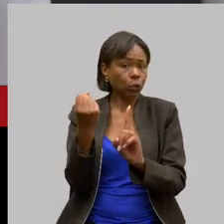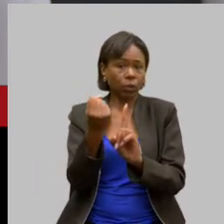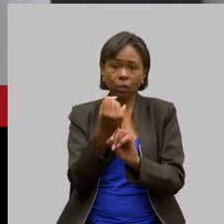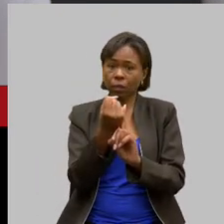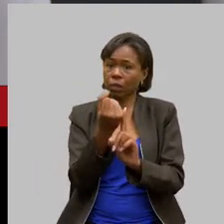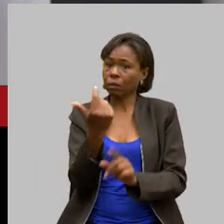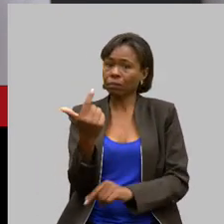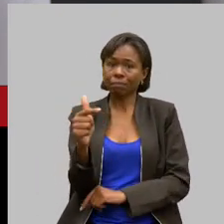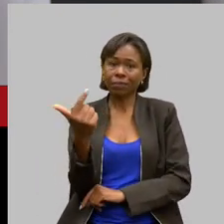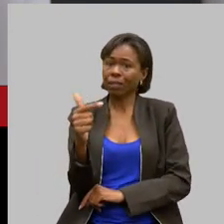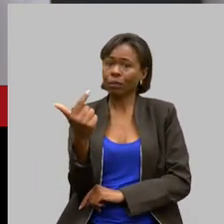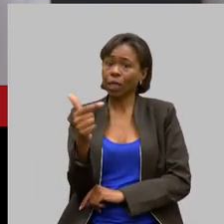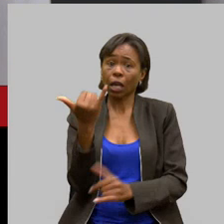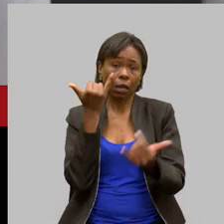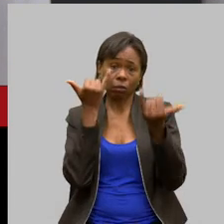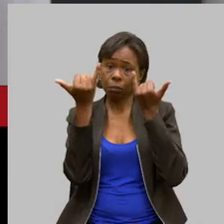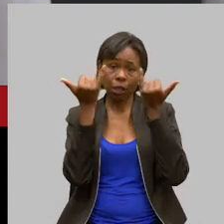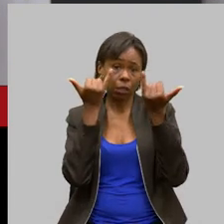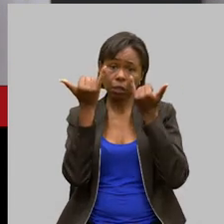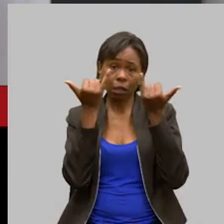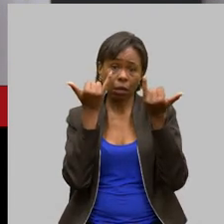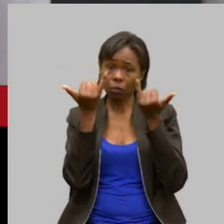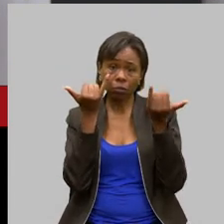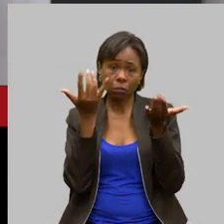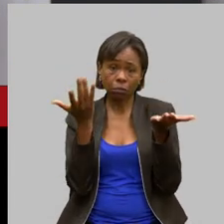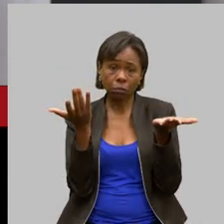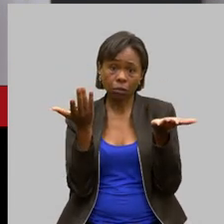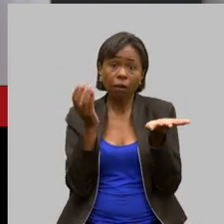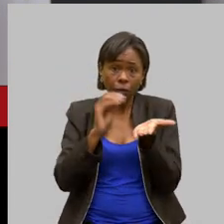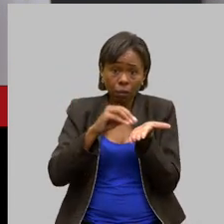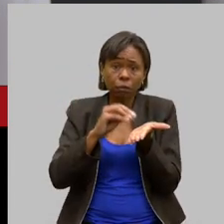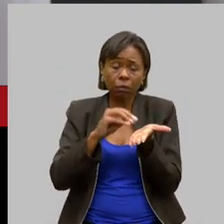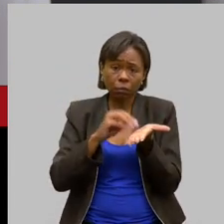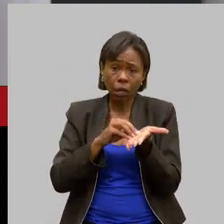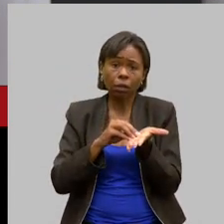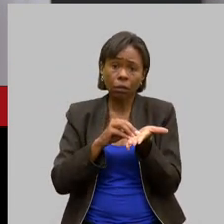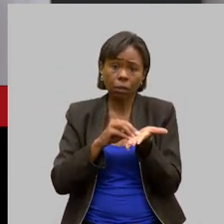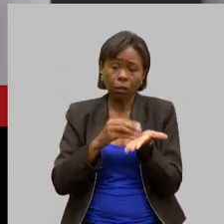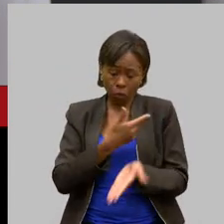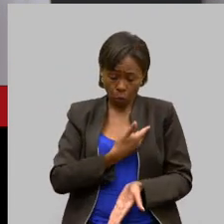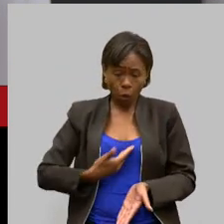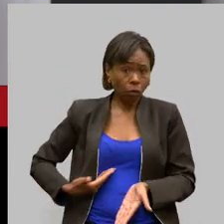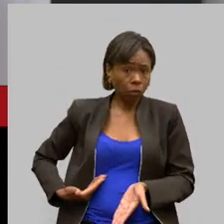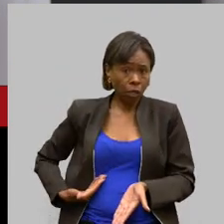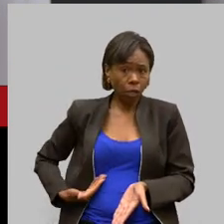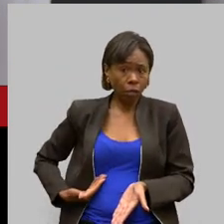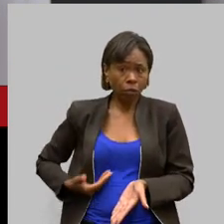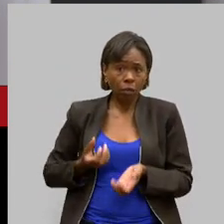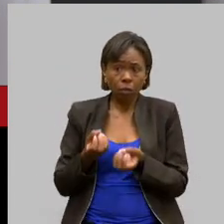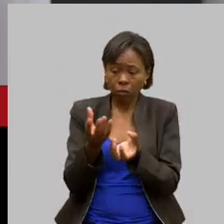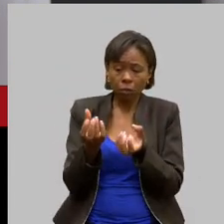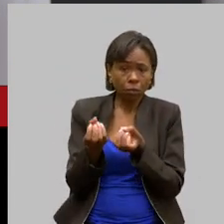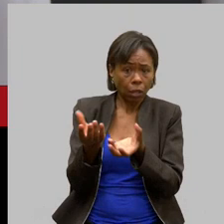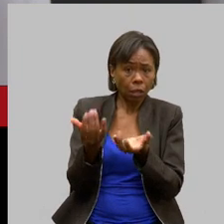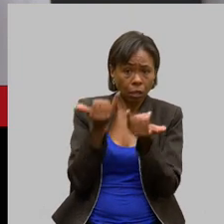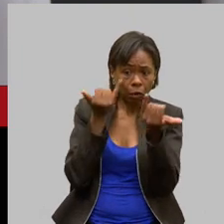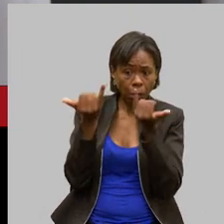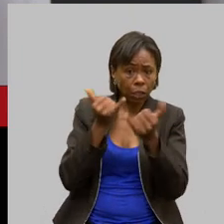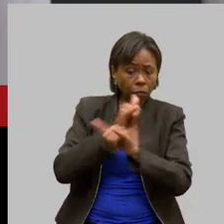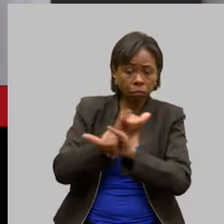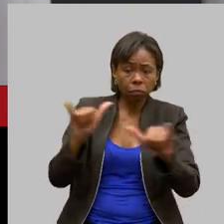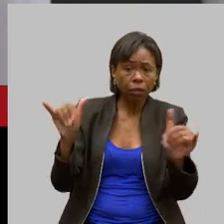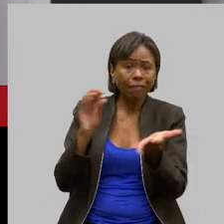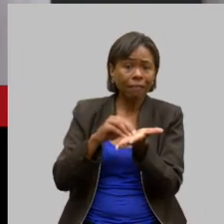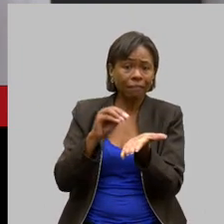tendo informação para nos passar o estado tá devendo essa informação para nos passar a grande